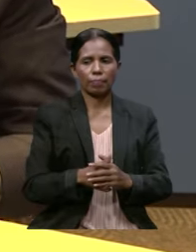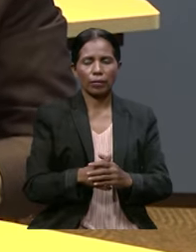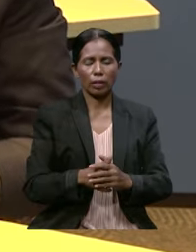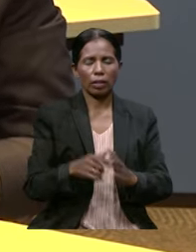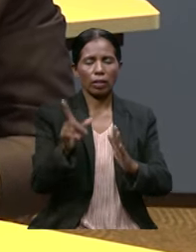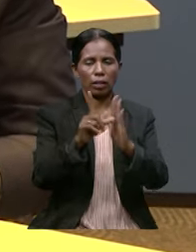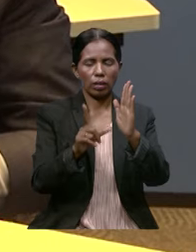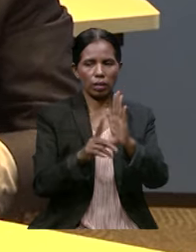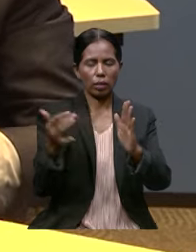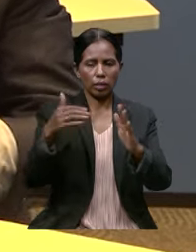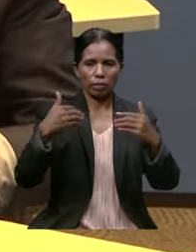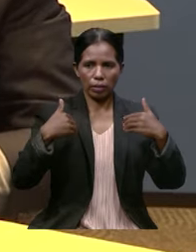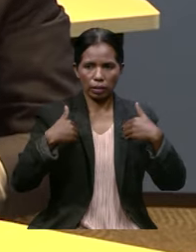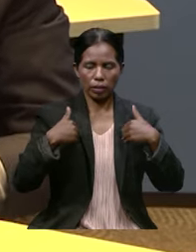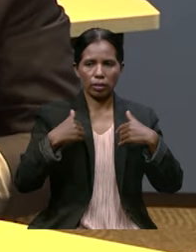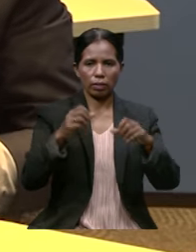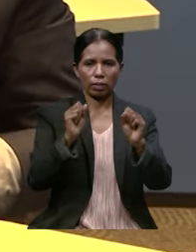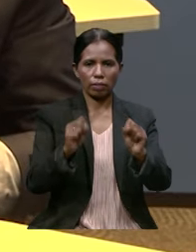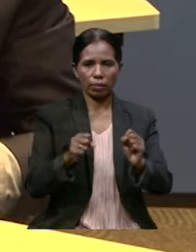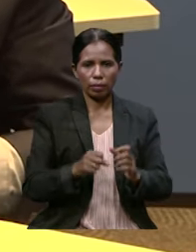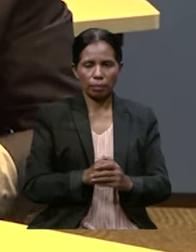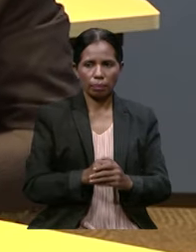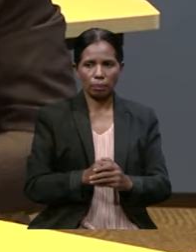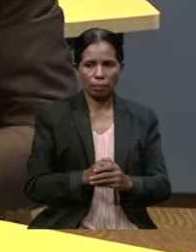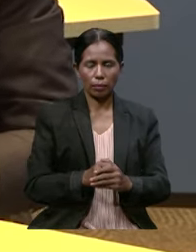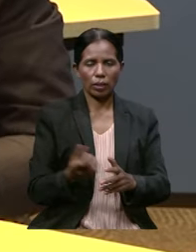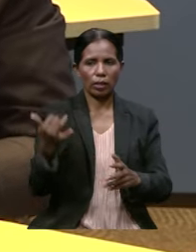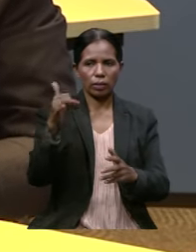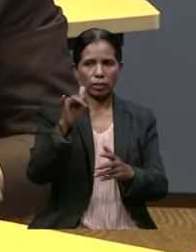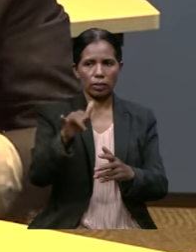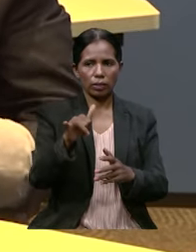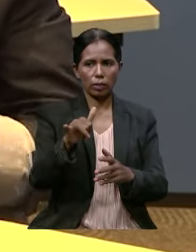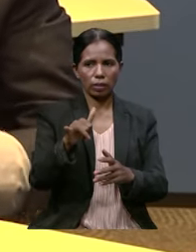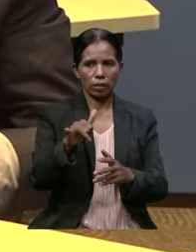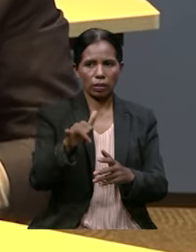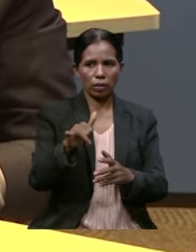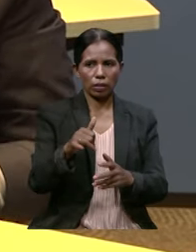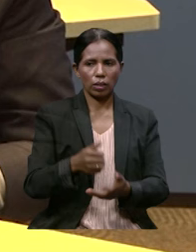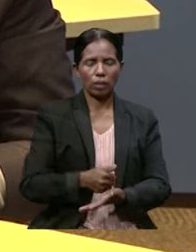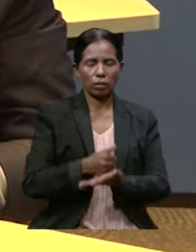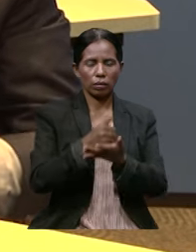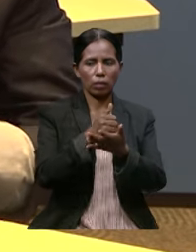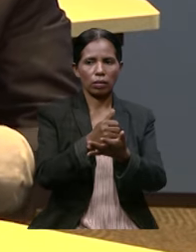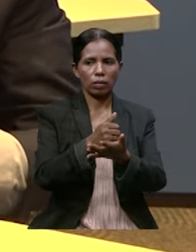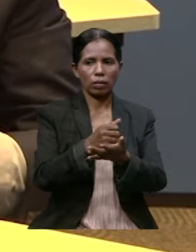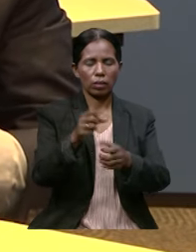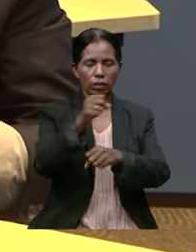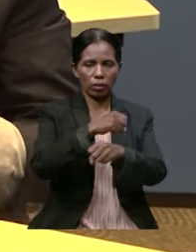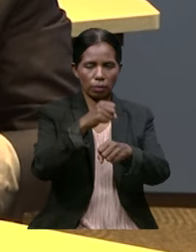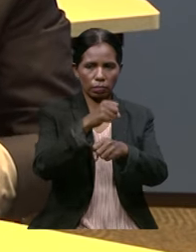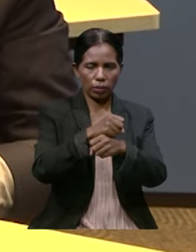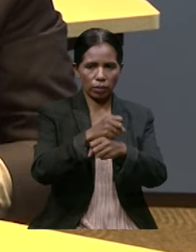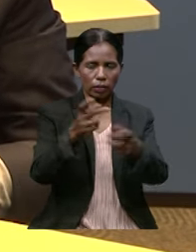legais nebe ia atrune sira essa ia Singapura nesan be